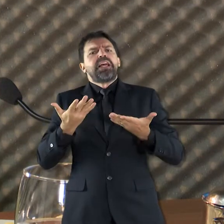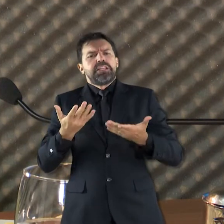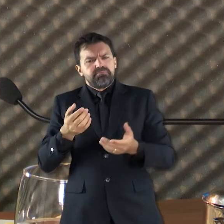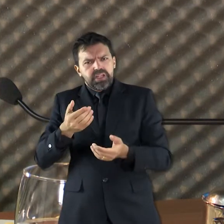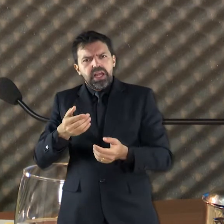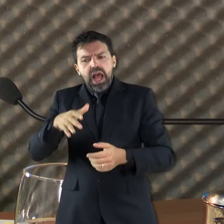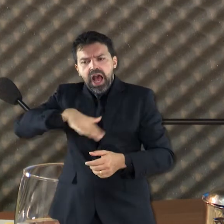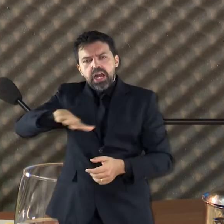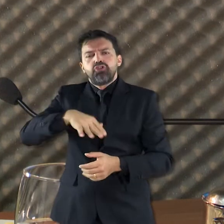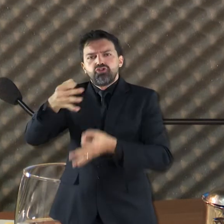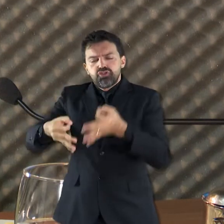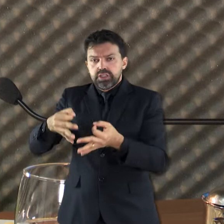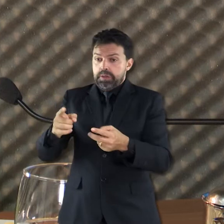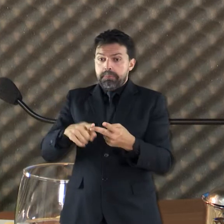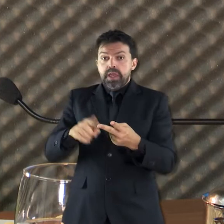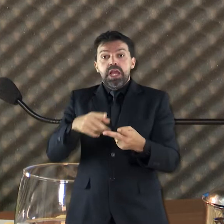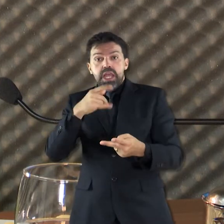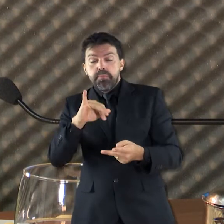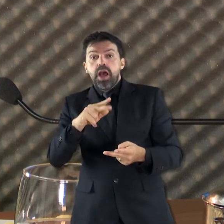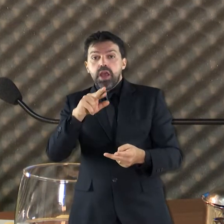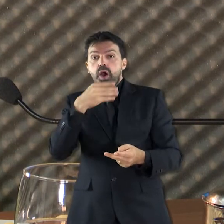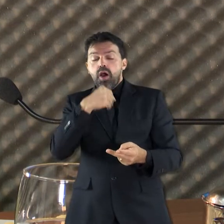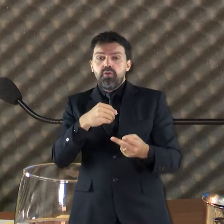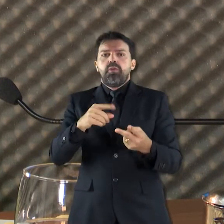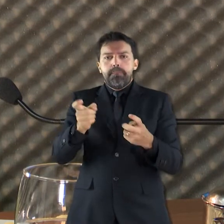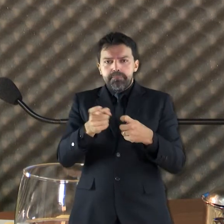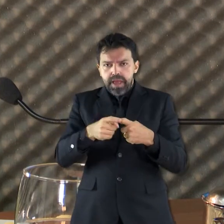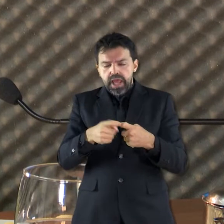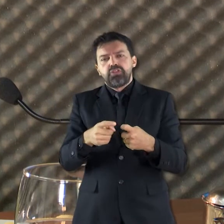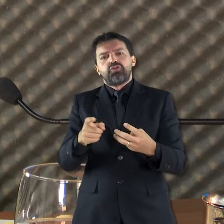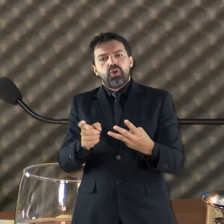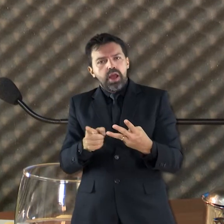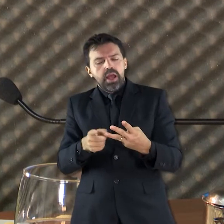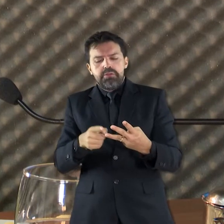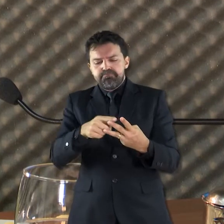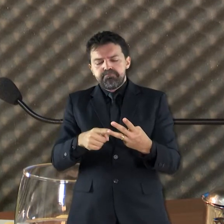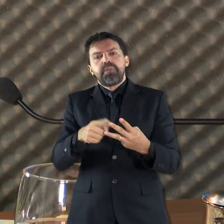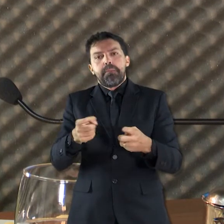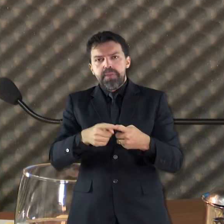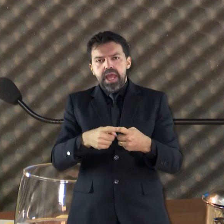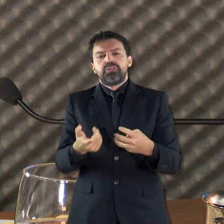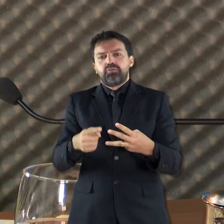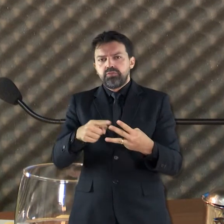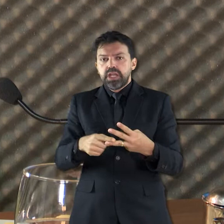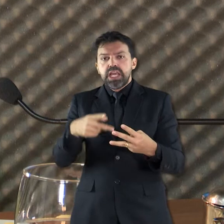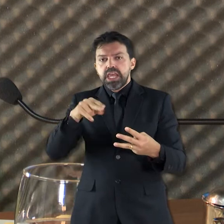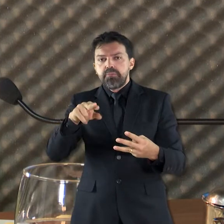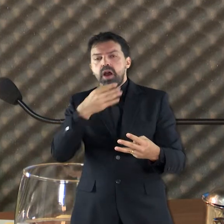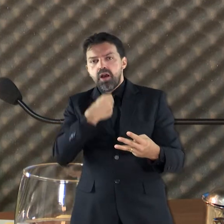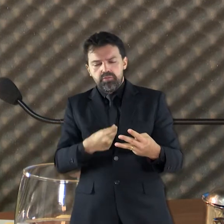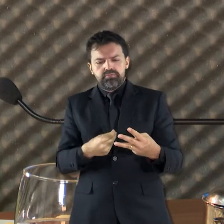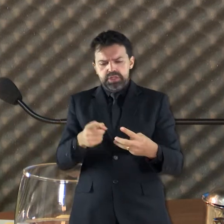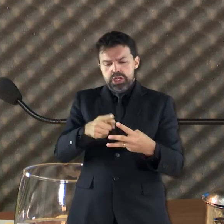área jurídica, meu irmão foi para medicina e minha irmã também. Medicina ou jurídica? Não, medicina, Medicina? os dois. Todos os dois são médicos? Todos os dois são médicos. Gente, olha só.